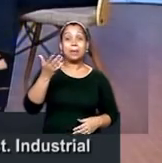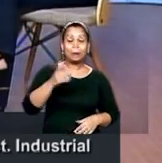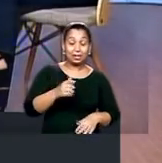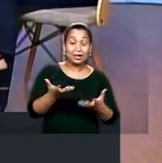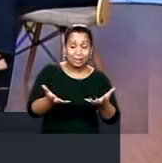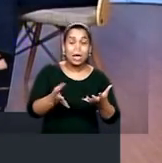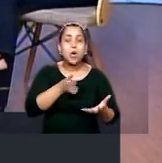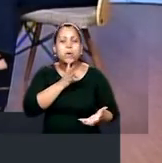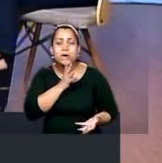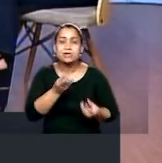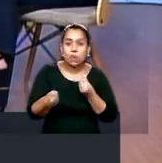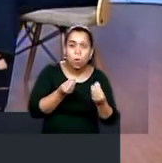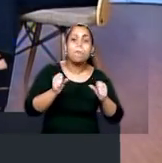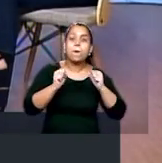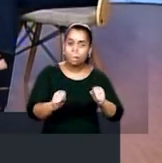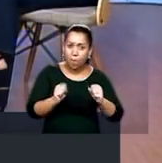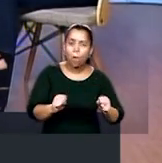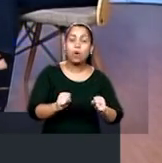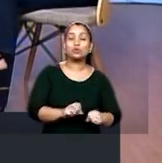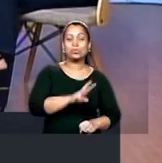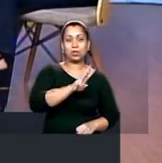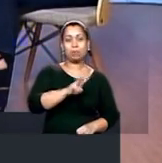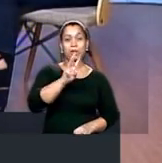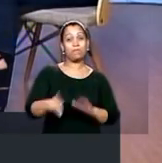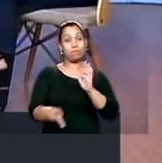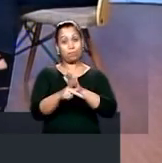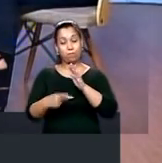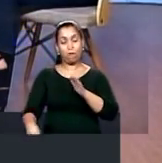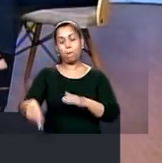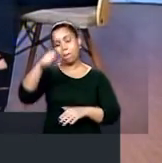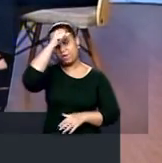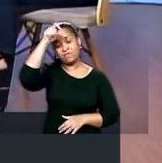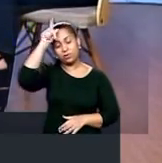Banco de Alimento, pode acessar o site da Prefeitura, que é o